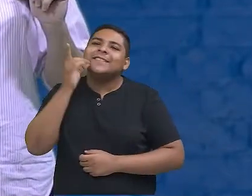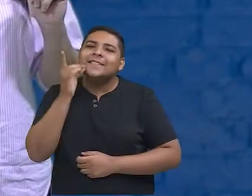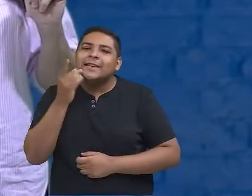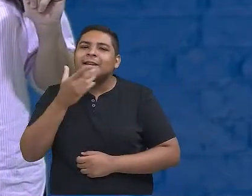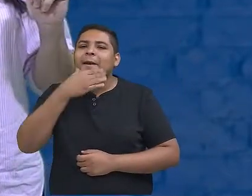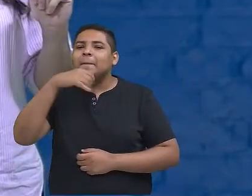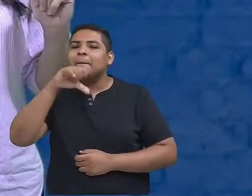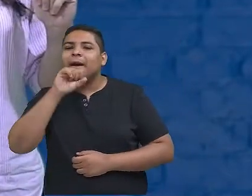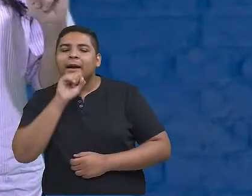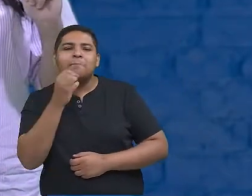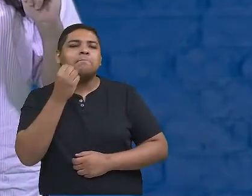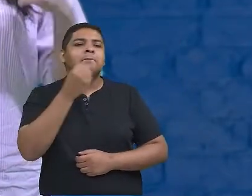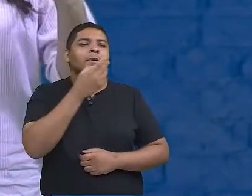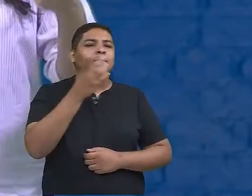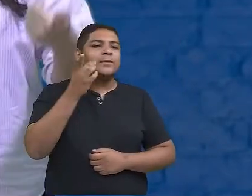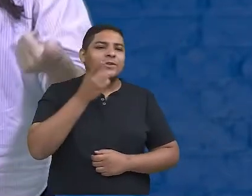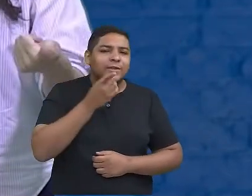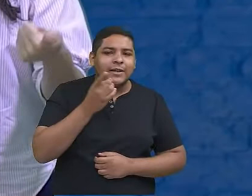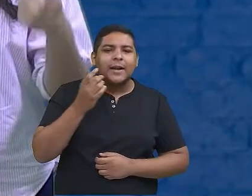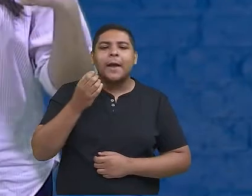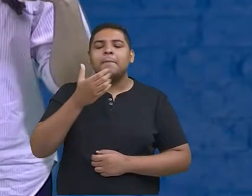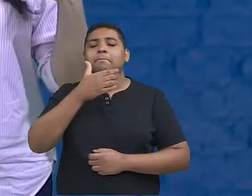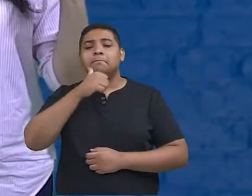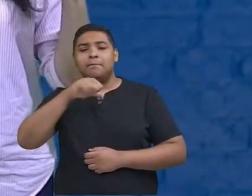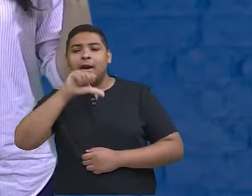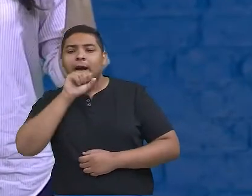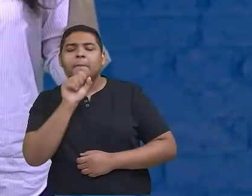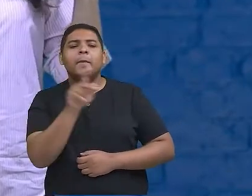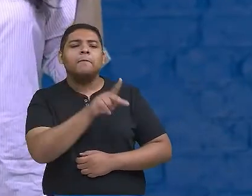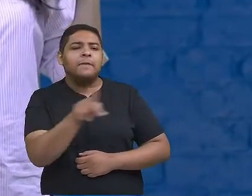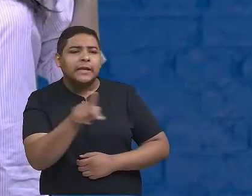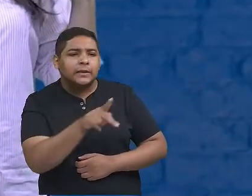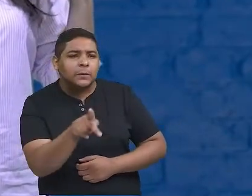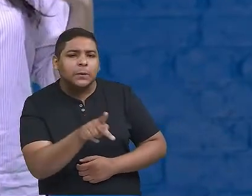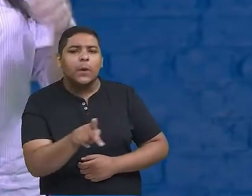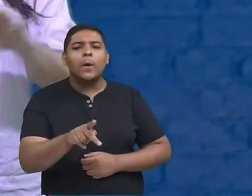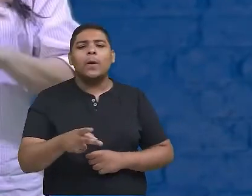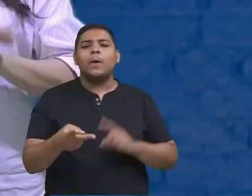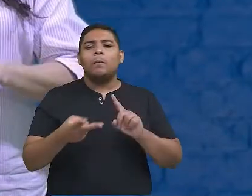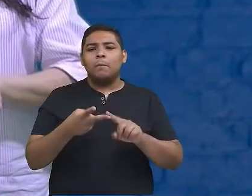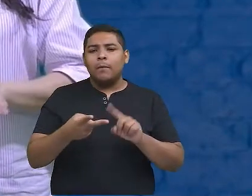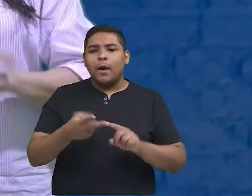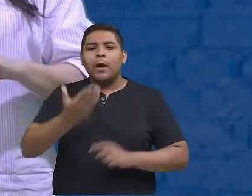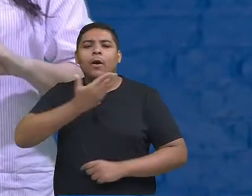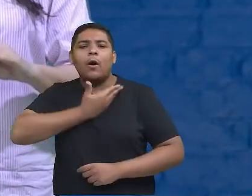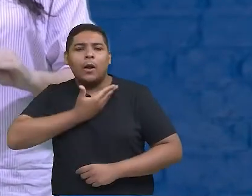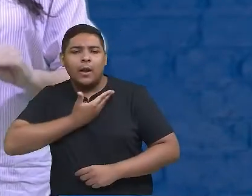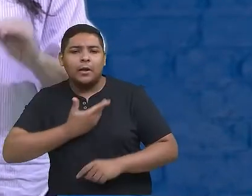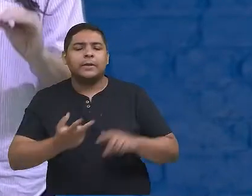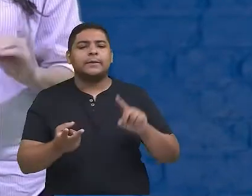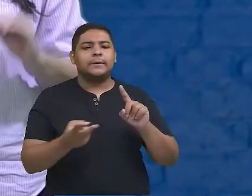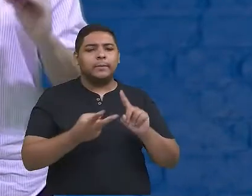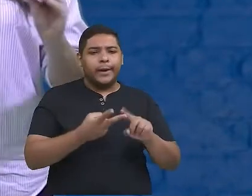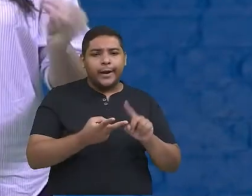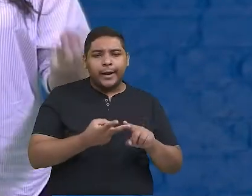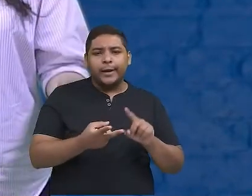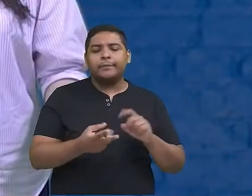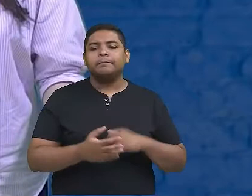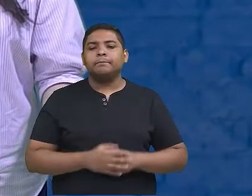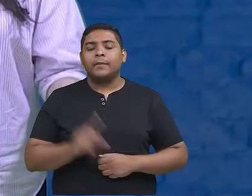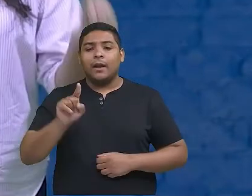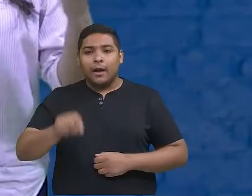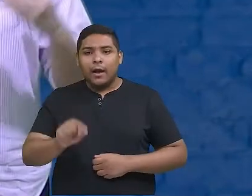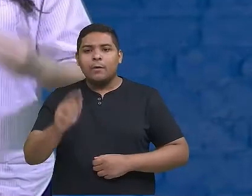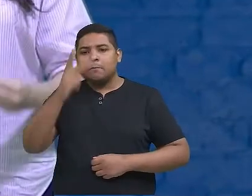Bom dia, mãe. Bom dia, professor. Bom dia, coleguinha. Esse é o indivíduo que é